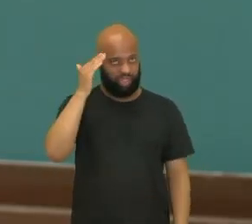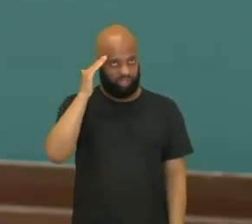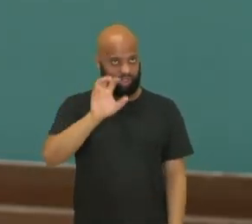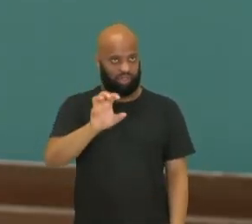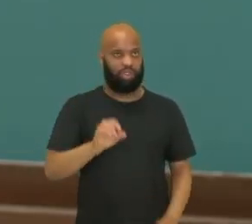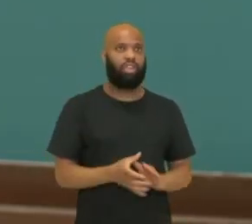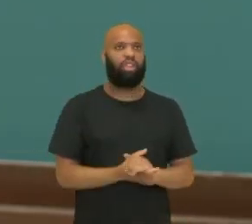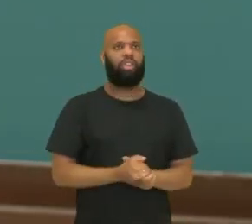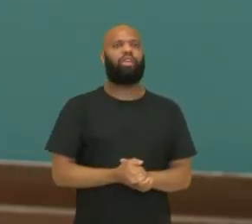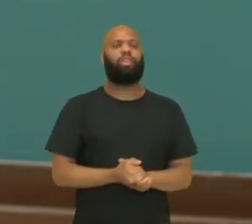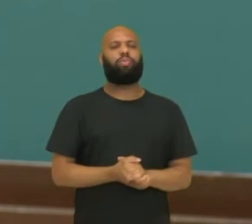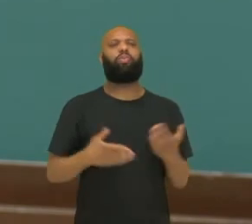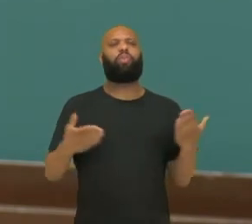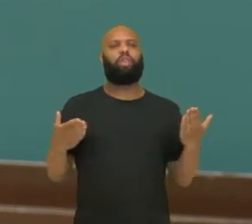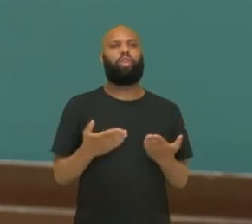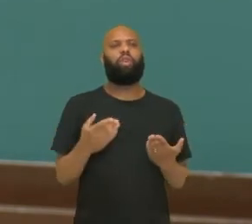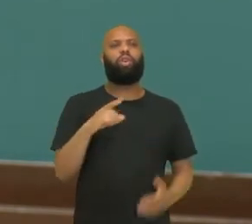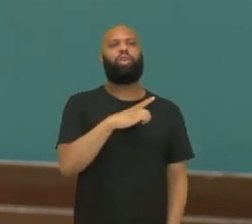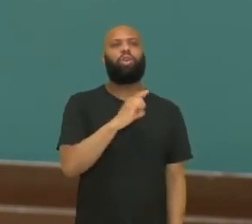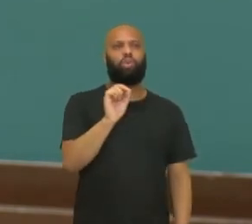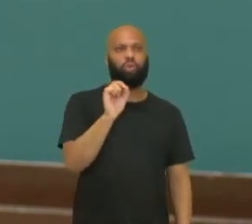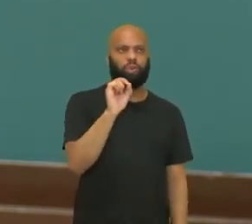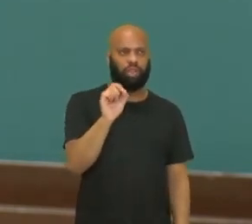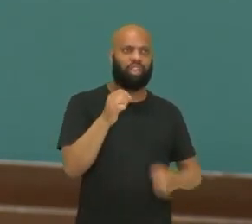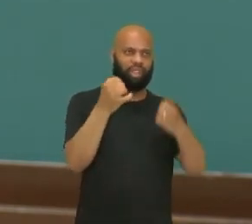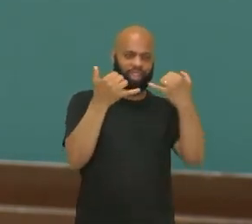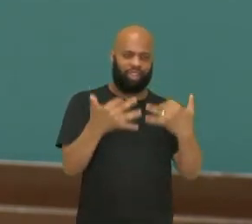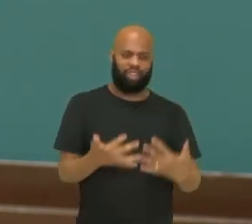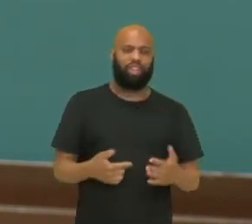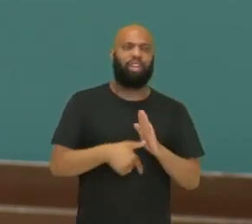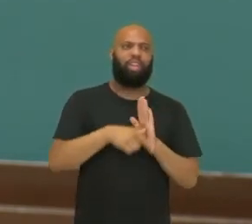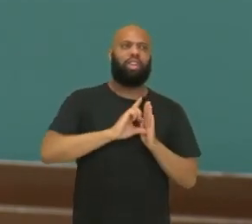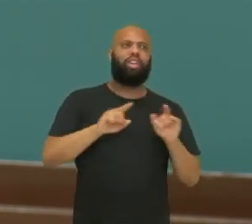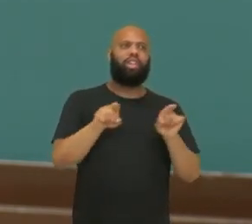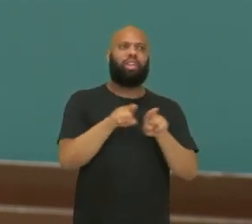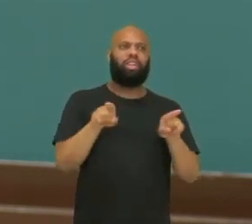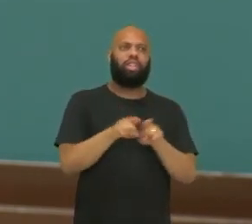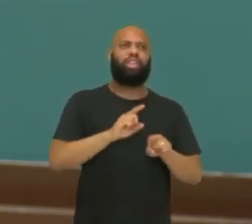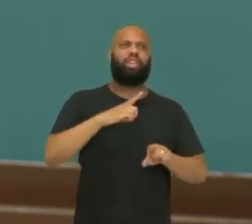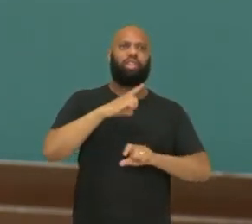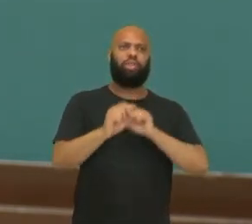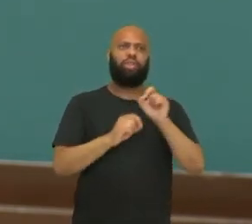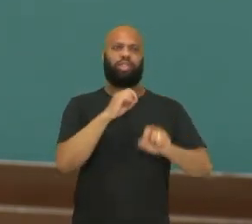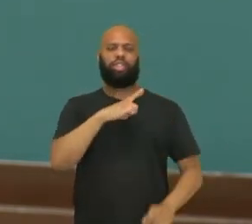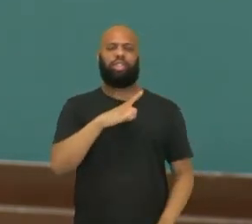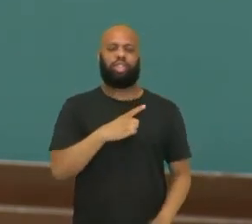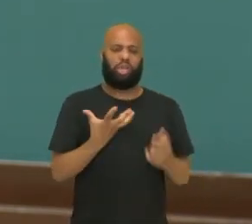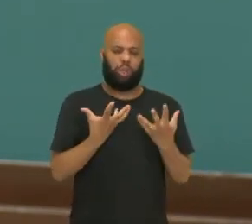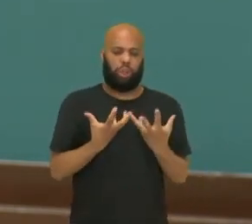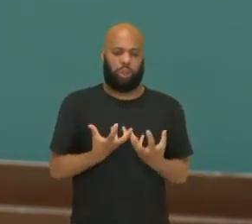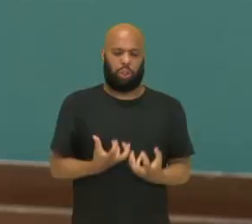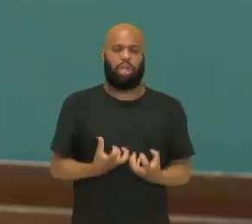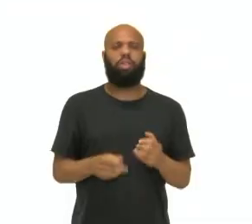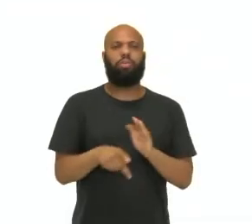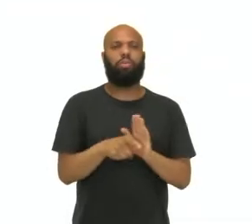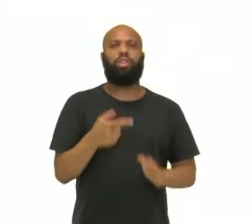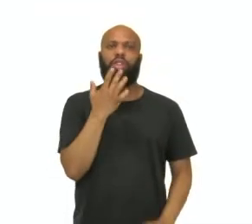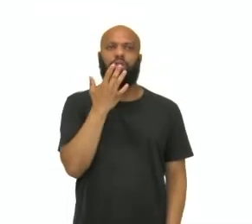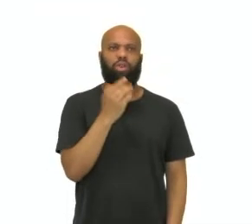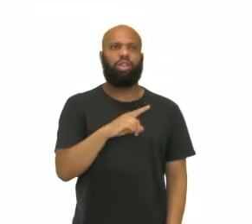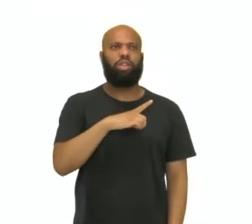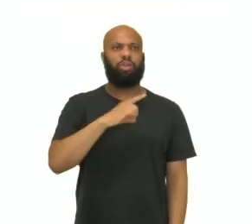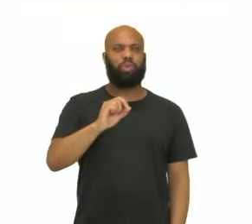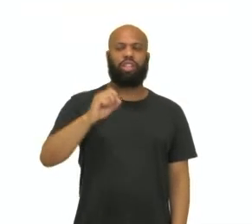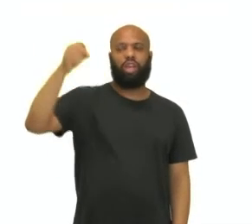parte, voltando aqui naquilo que eu estava comentando, a absorção e a absorção das cores.